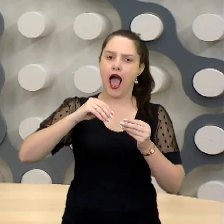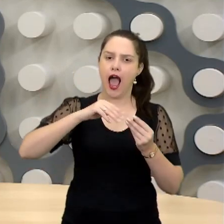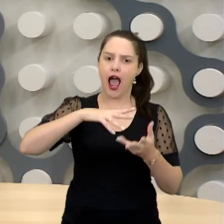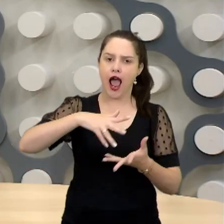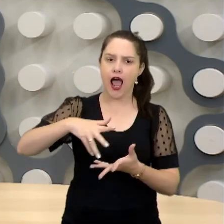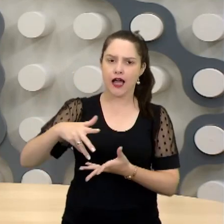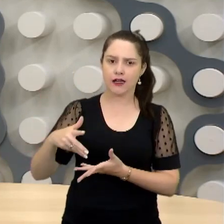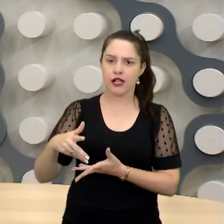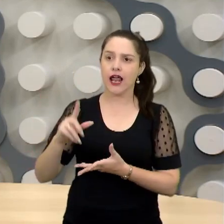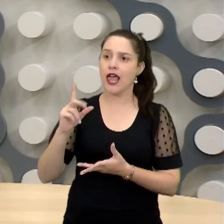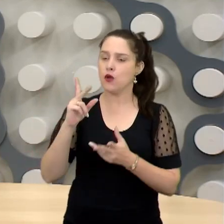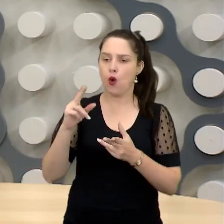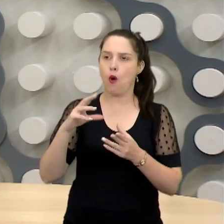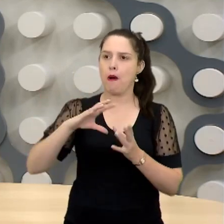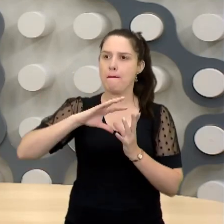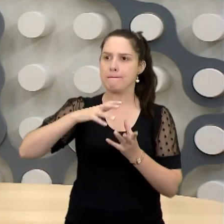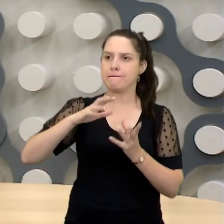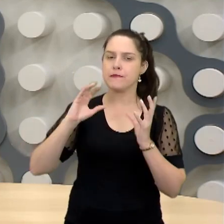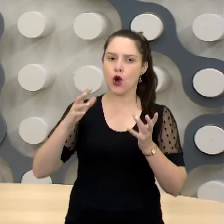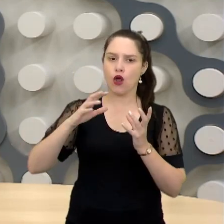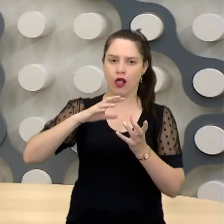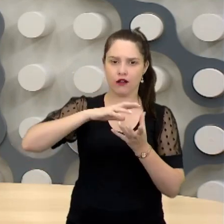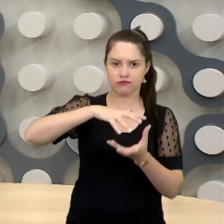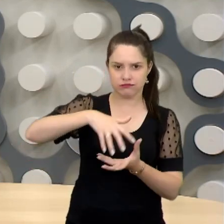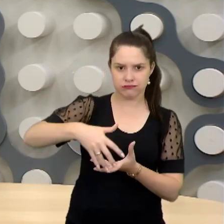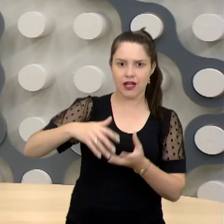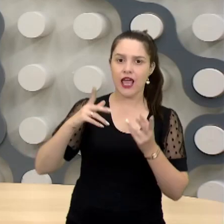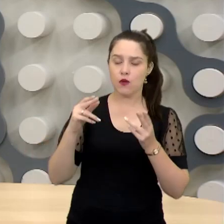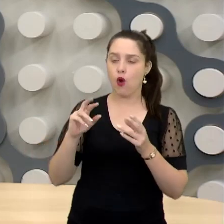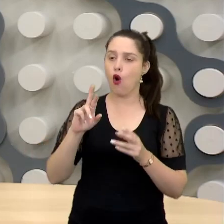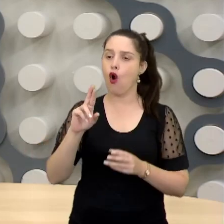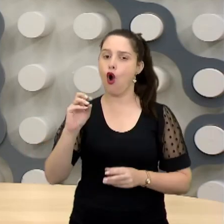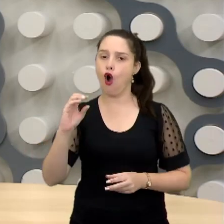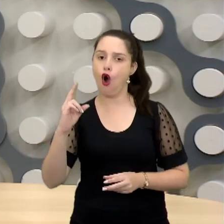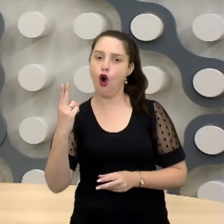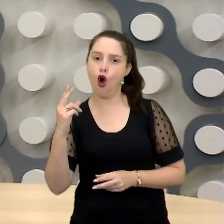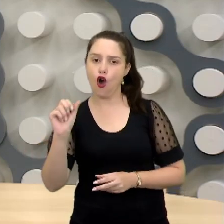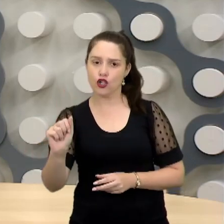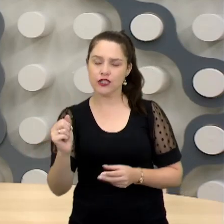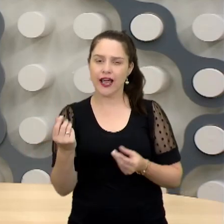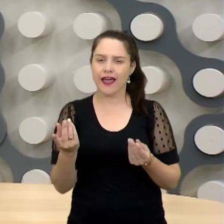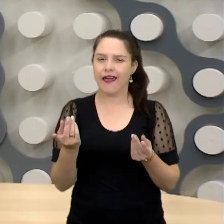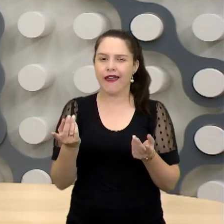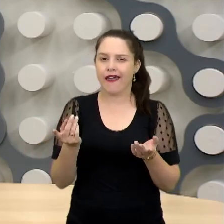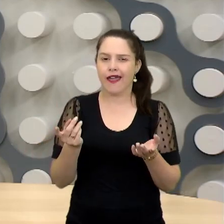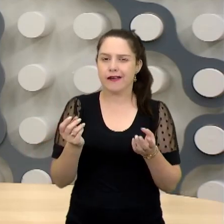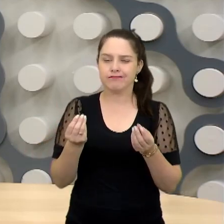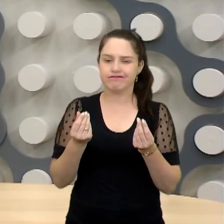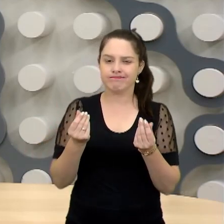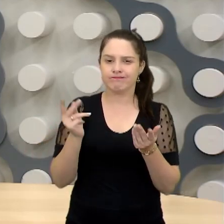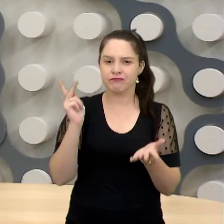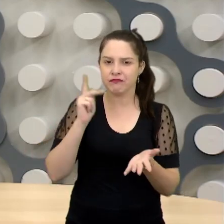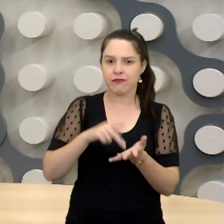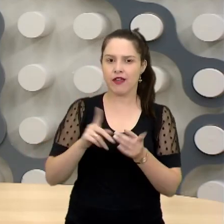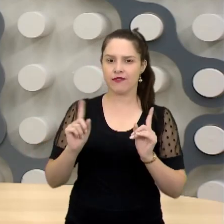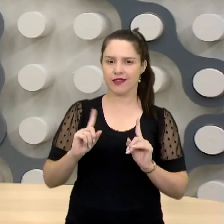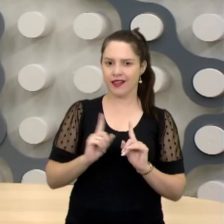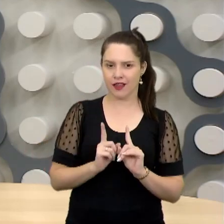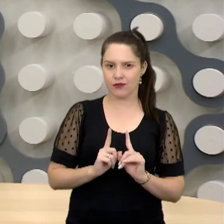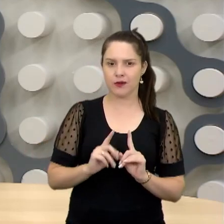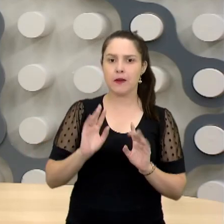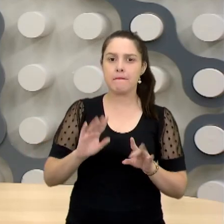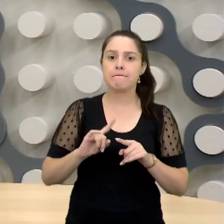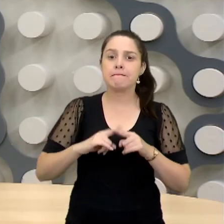uma bola de fogo, né, nós não tínhamos rochas, né, concretas assim para você estar depois analisando. Então tem